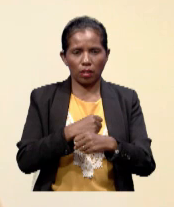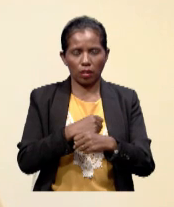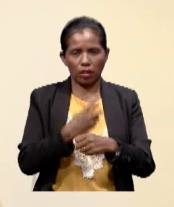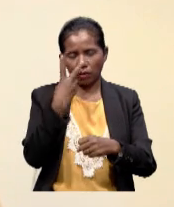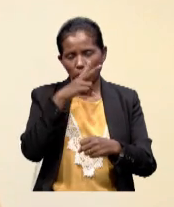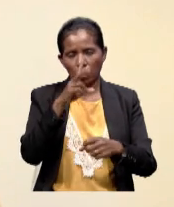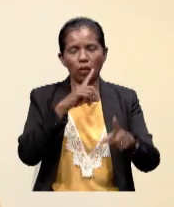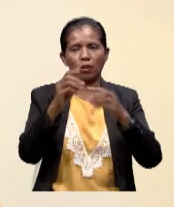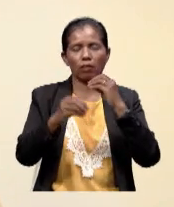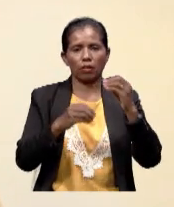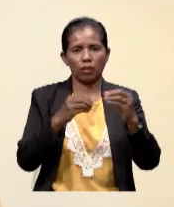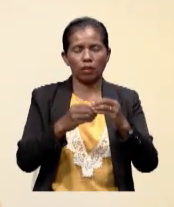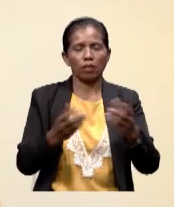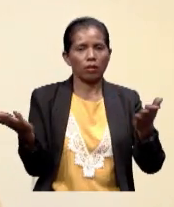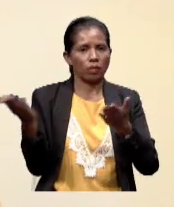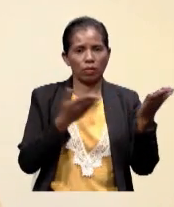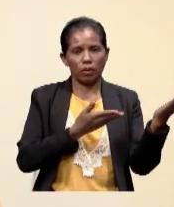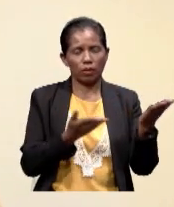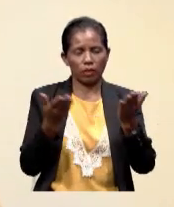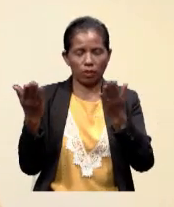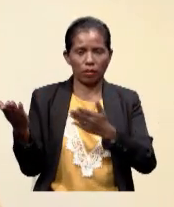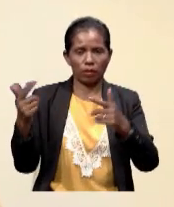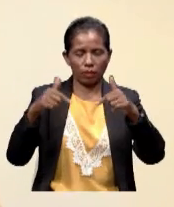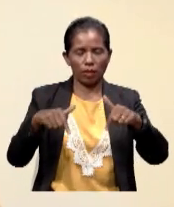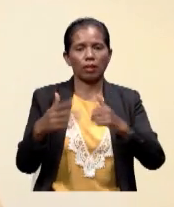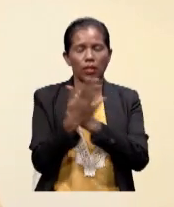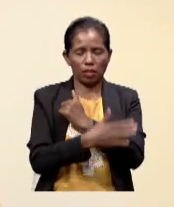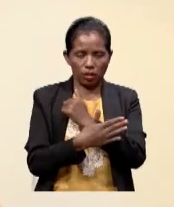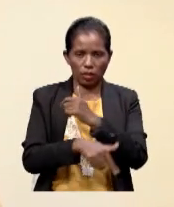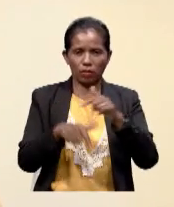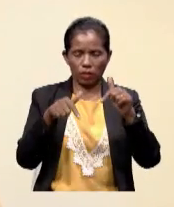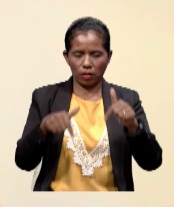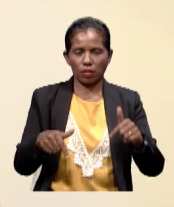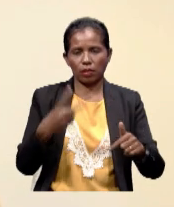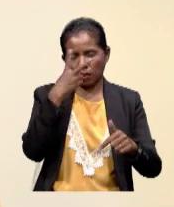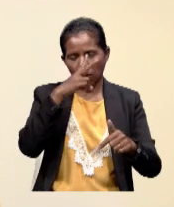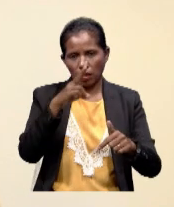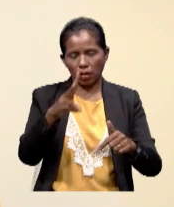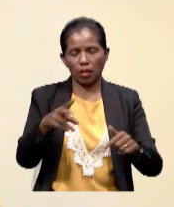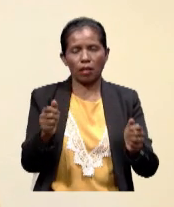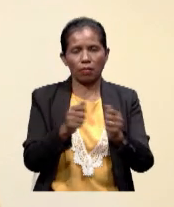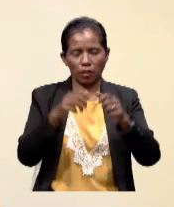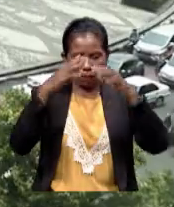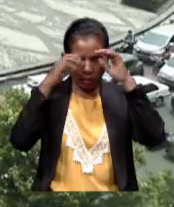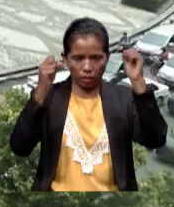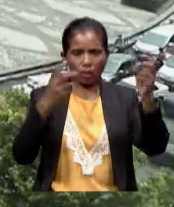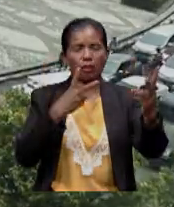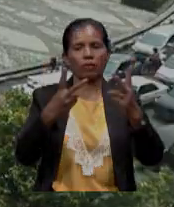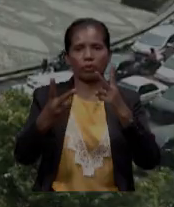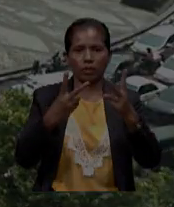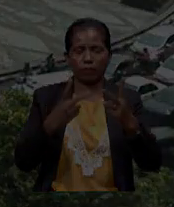ba investimentu ba mairai larang, nomos hodi akompanya Senior Presidente durante visitane.